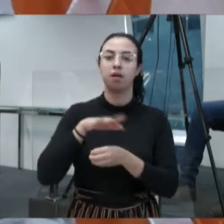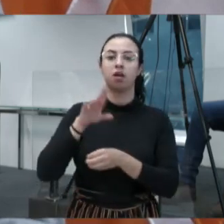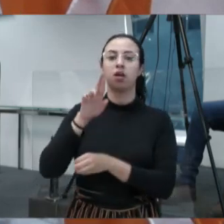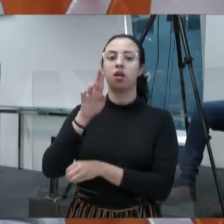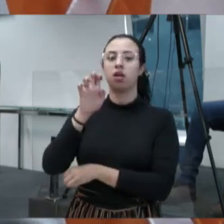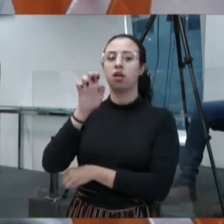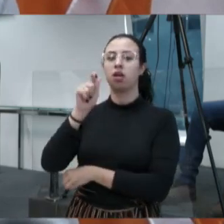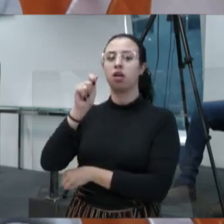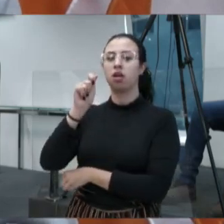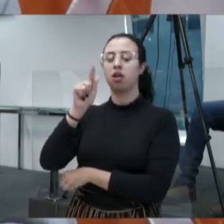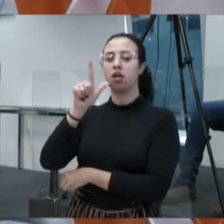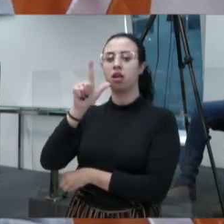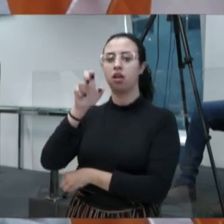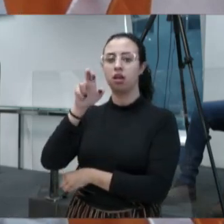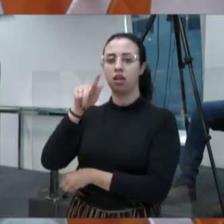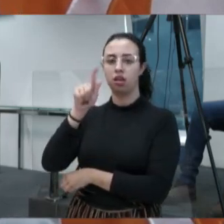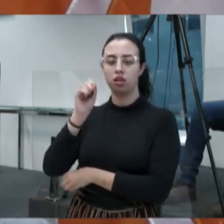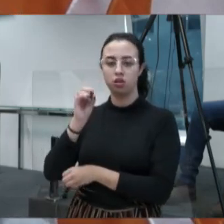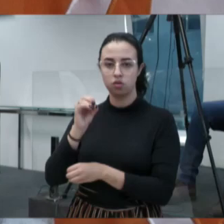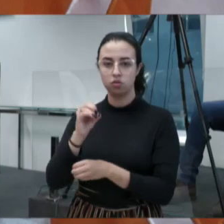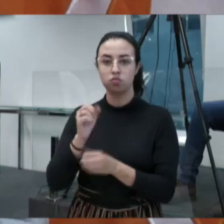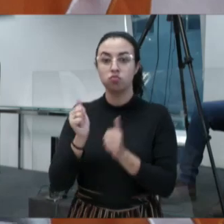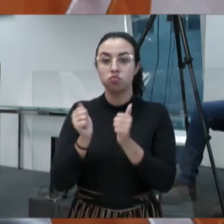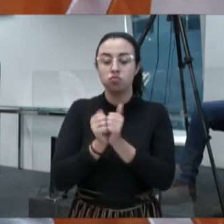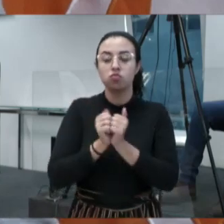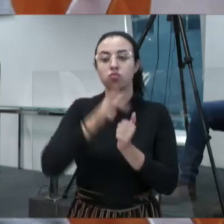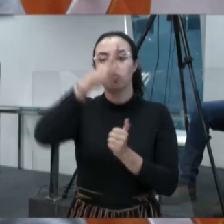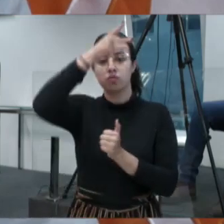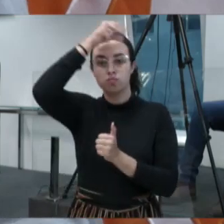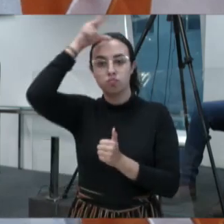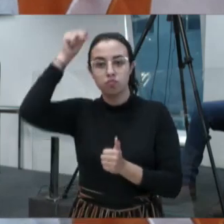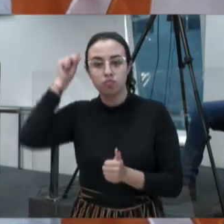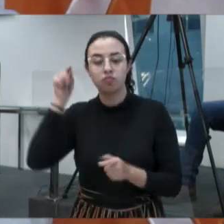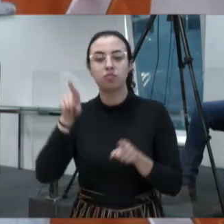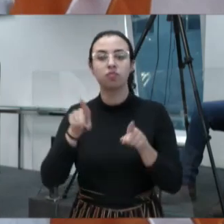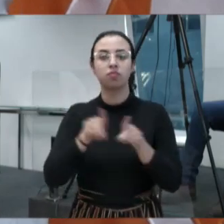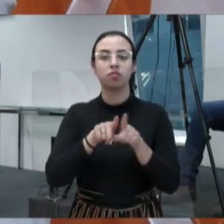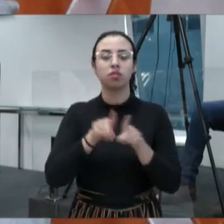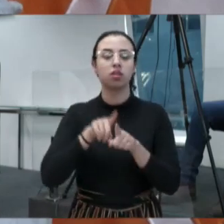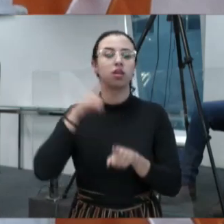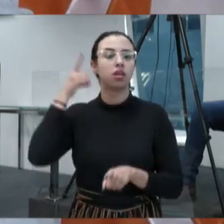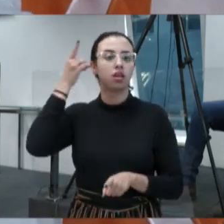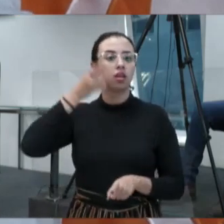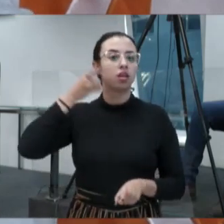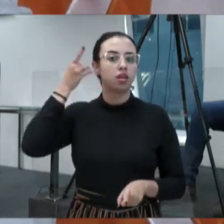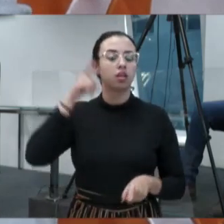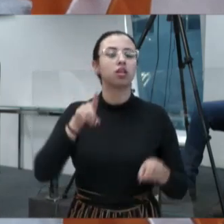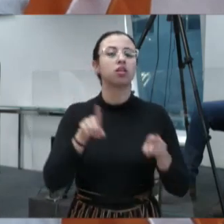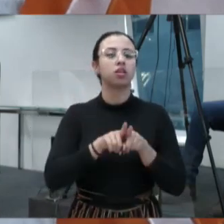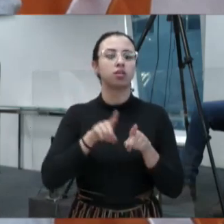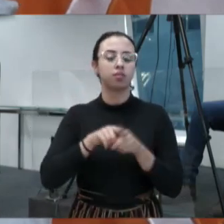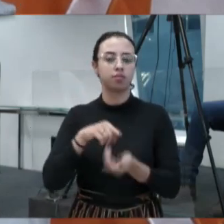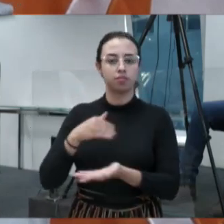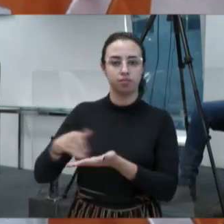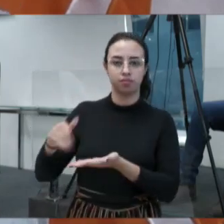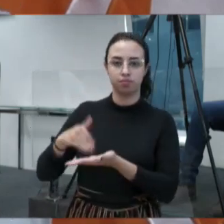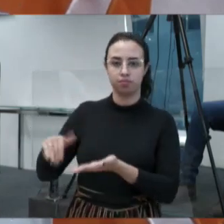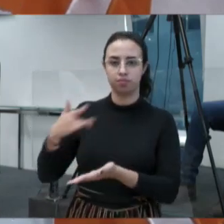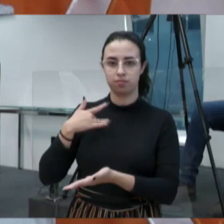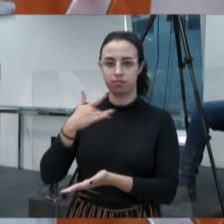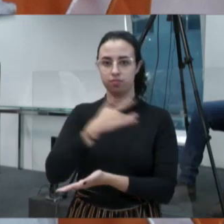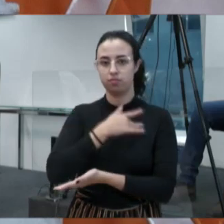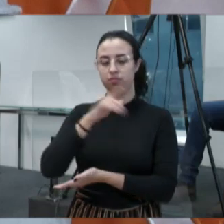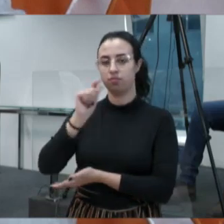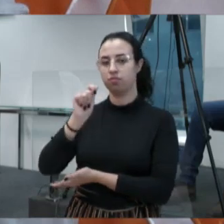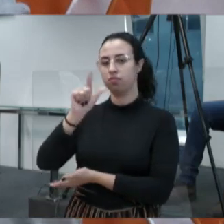ontem, juntamente com o prefeito Gleice, com o deputado Eduardo Azevedo e também com o secretário de saúde, o